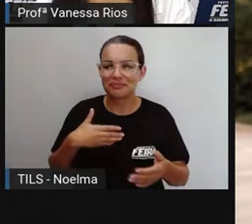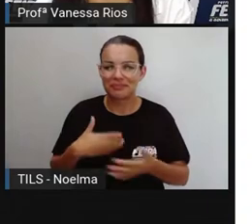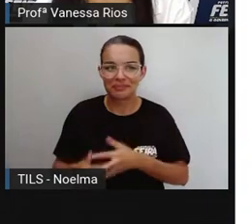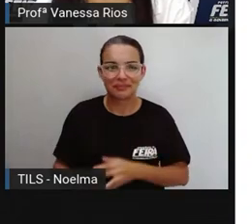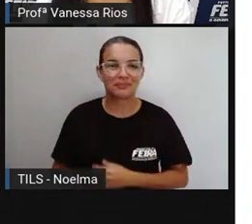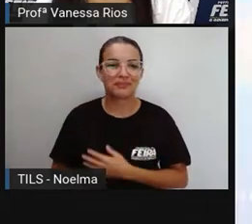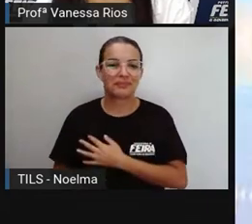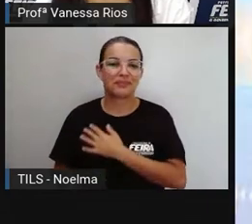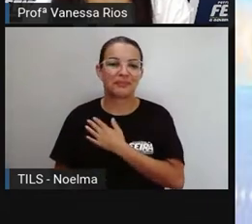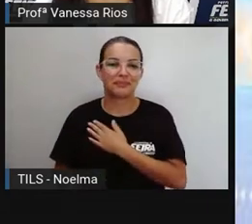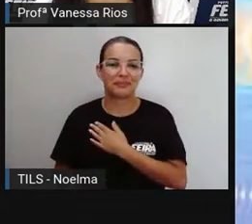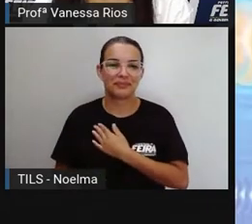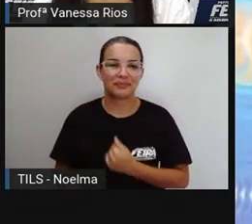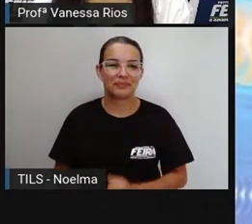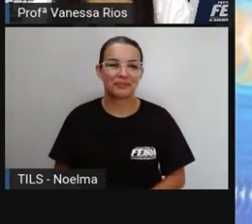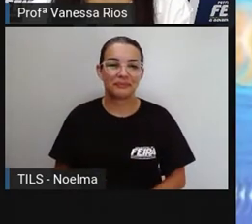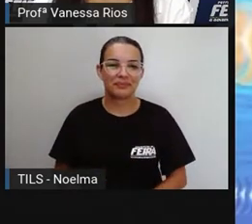praticar.